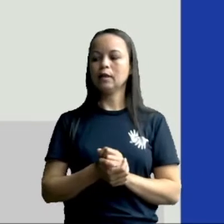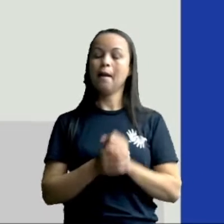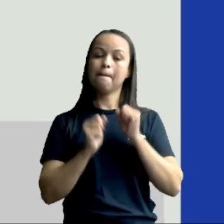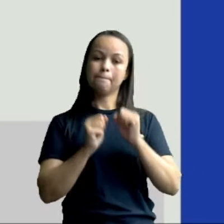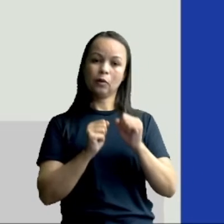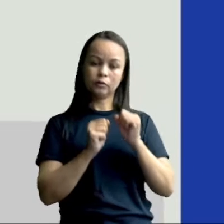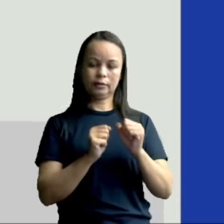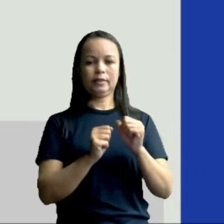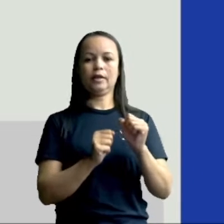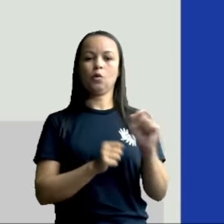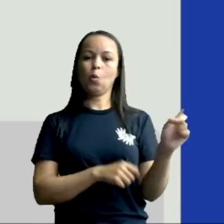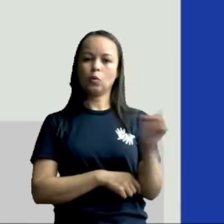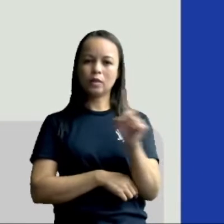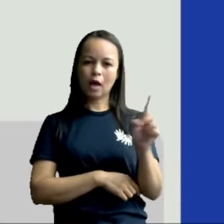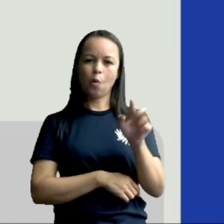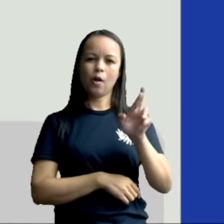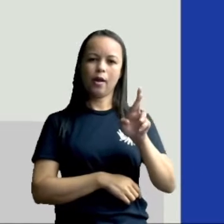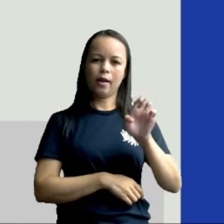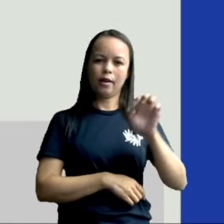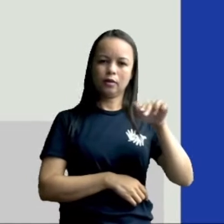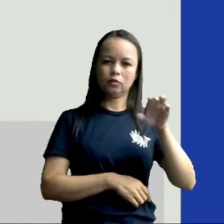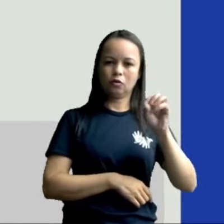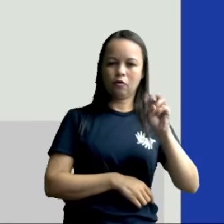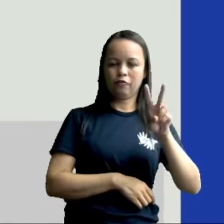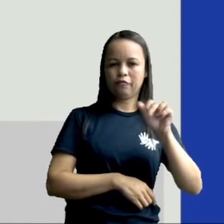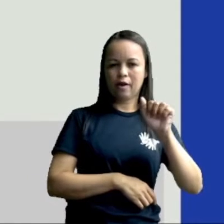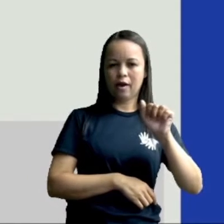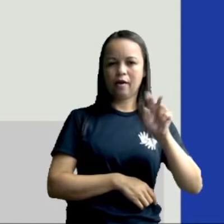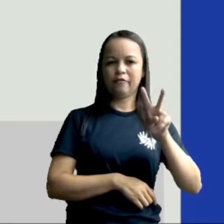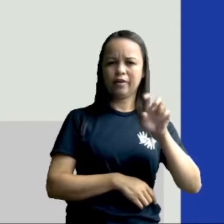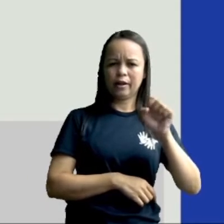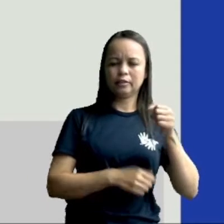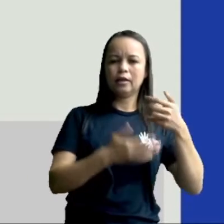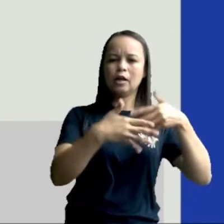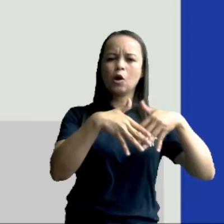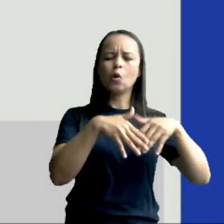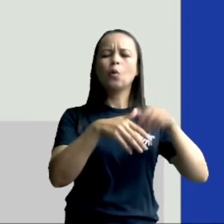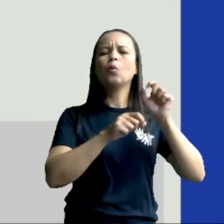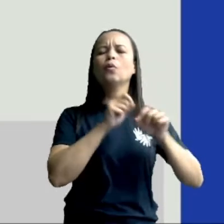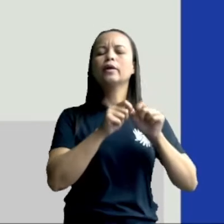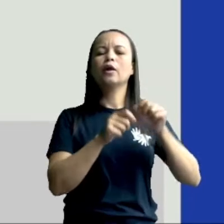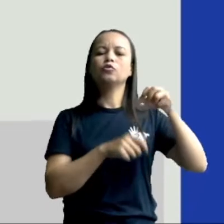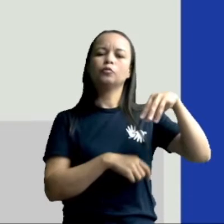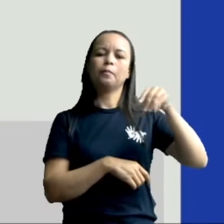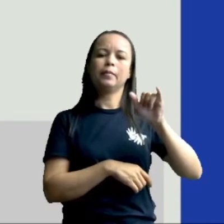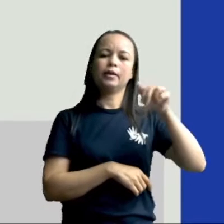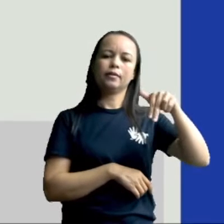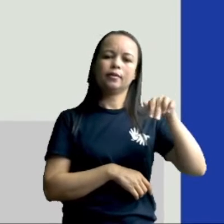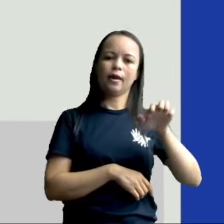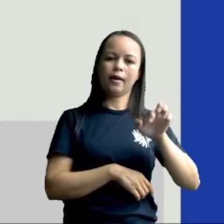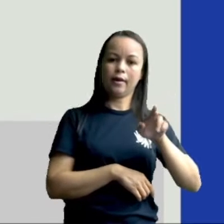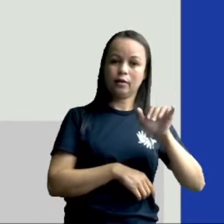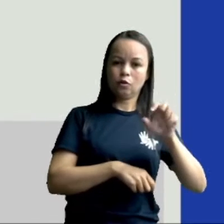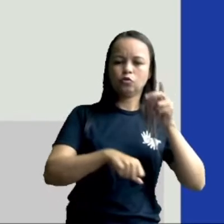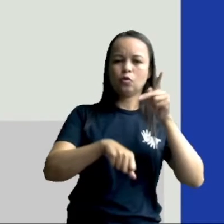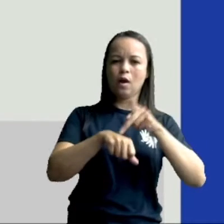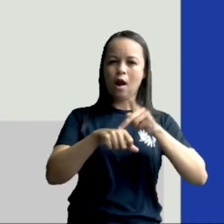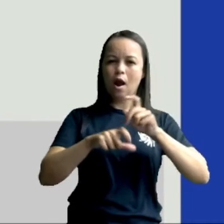aqui, os minerais e os energéticos. Os minerais, que é os minérios, as